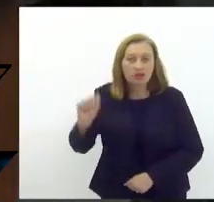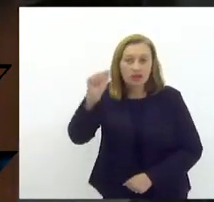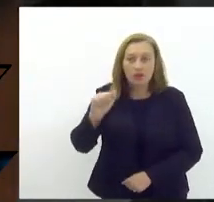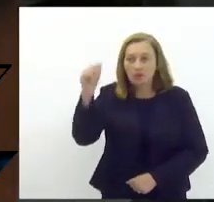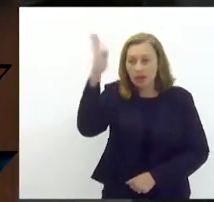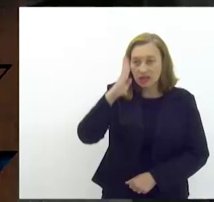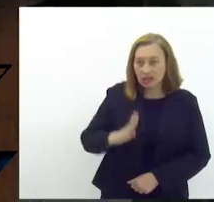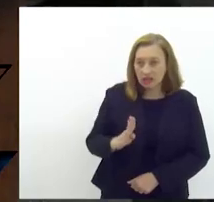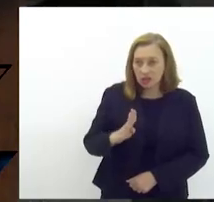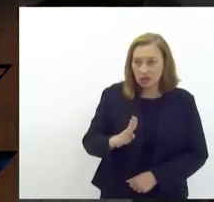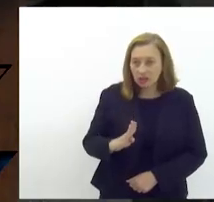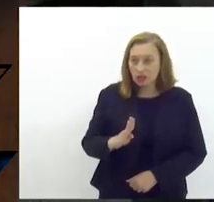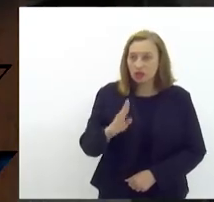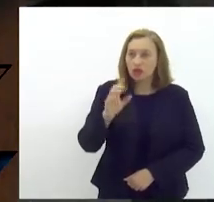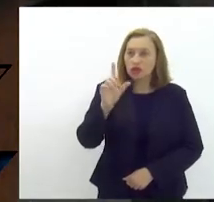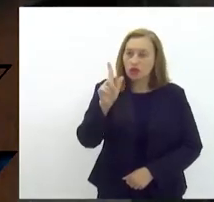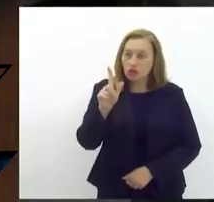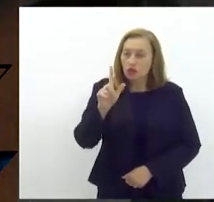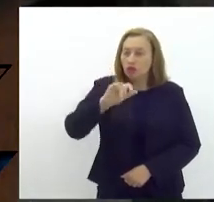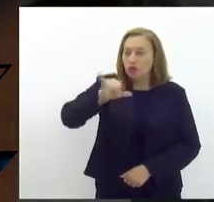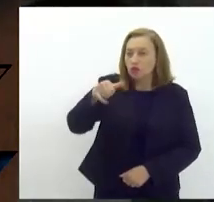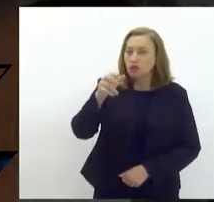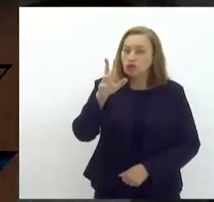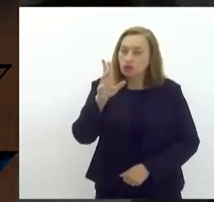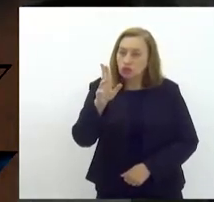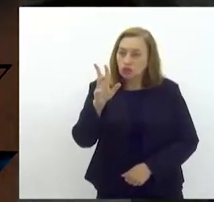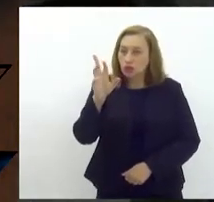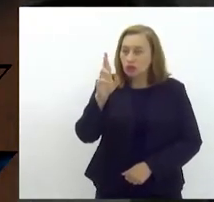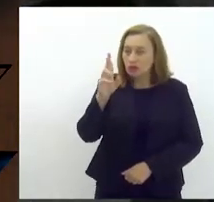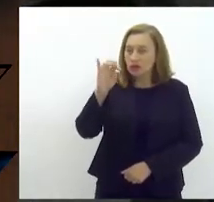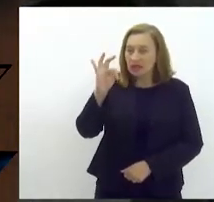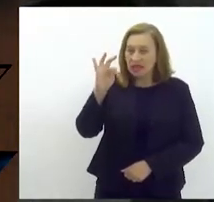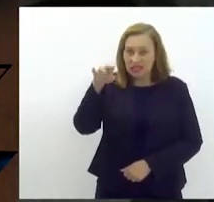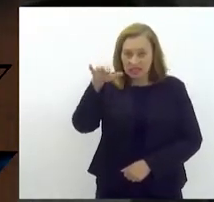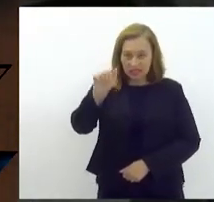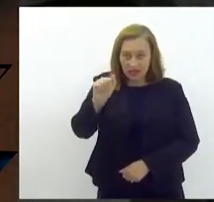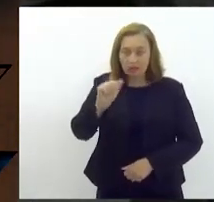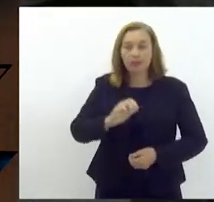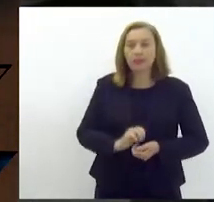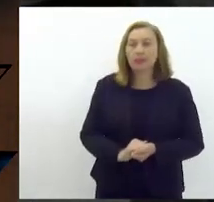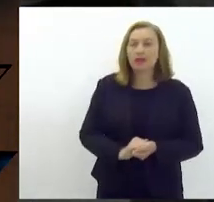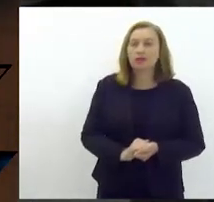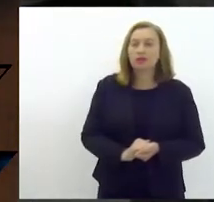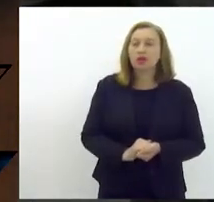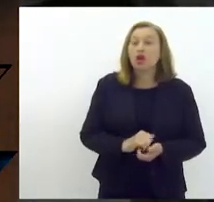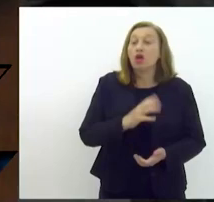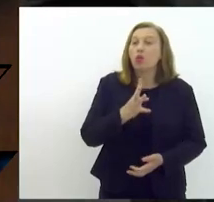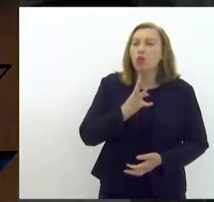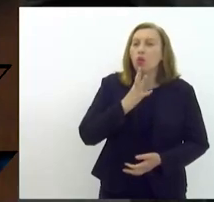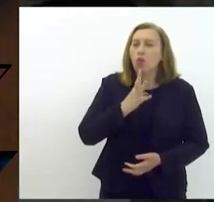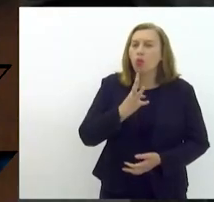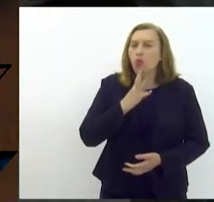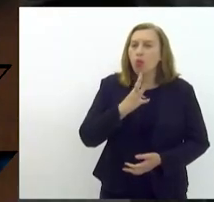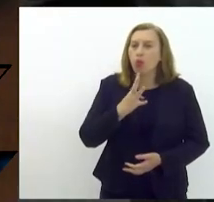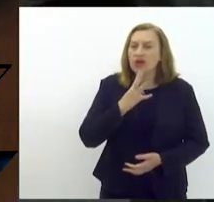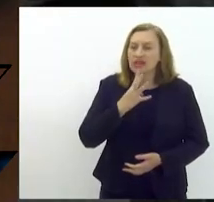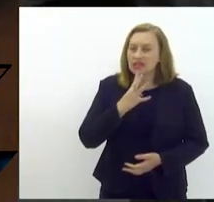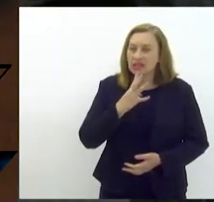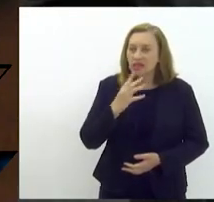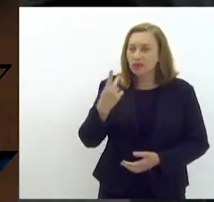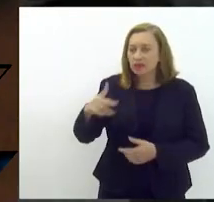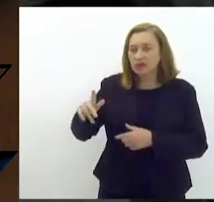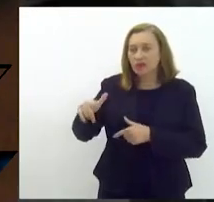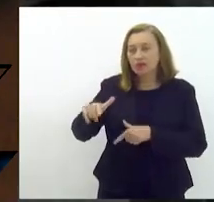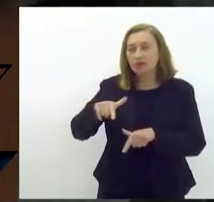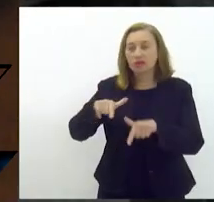de juristas pela democracia integrante do grupo prerrogativas é mundialmente conhecida pela tua pela sua atuação